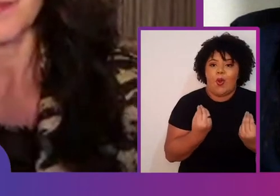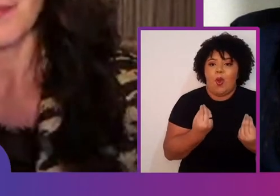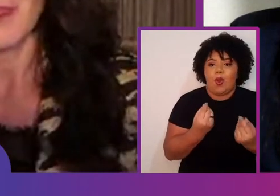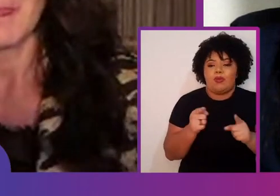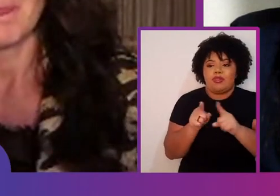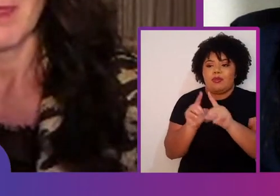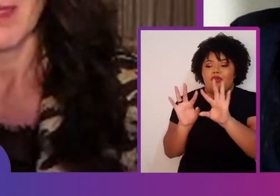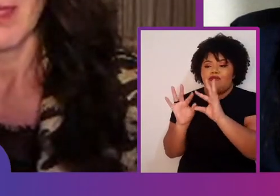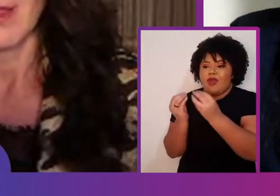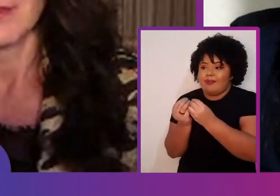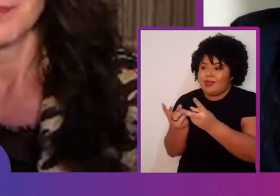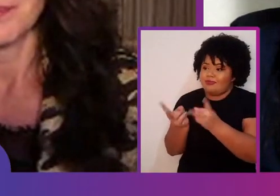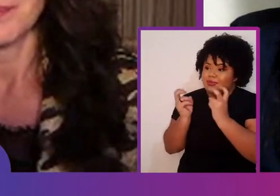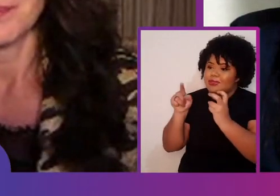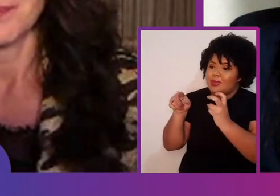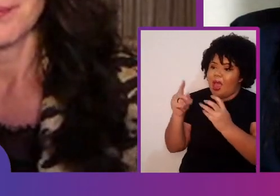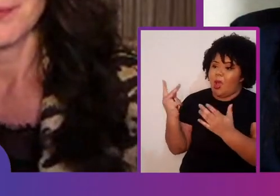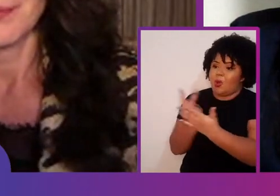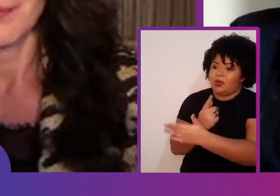situação?